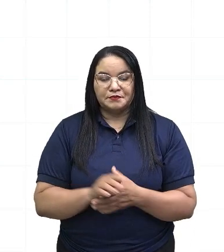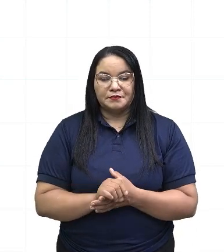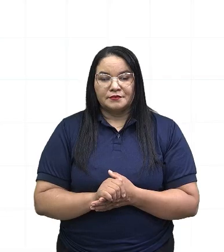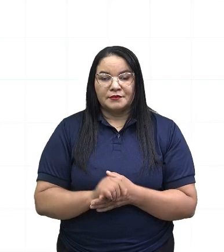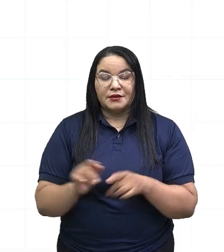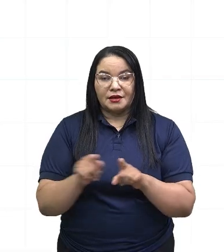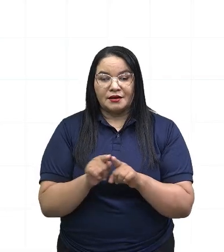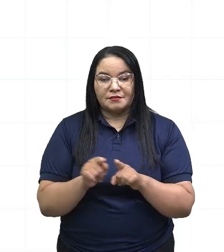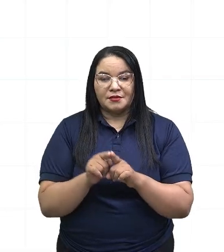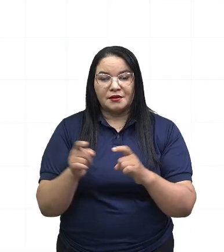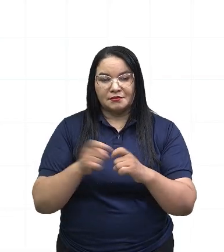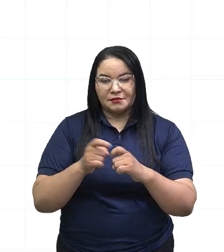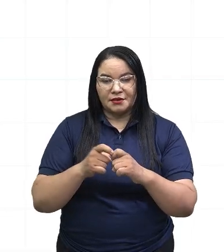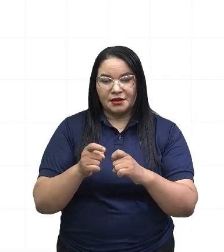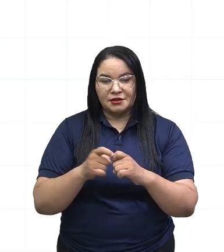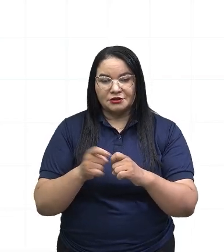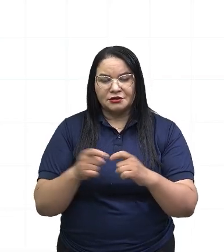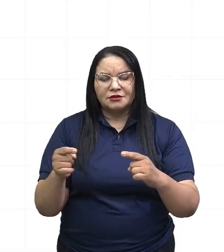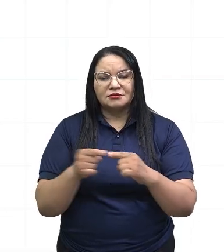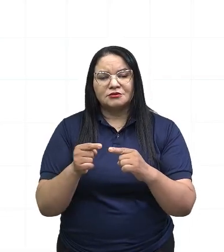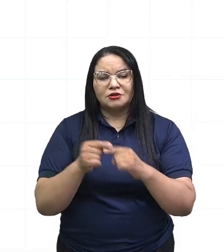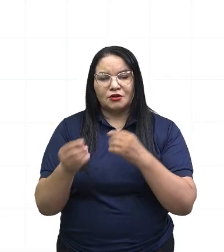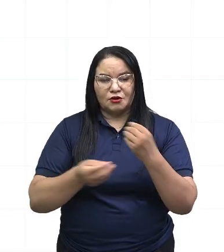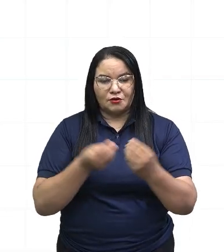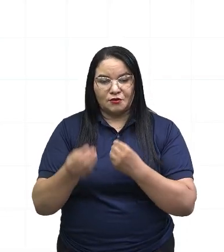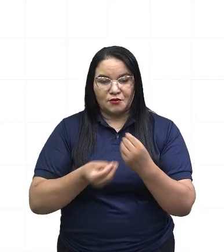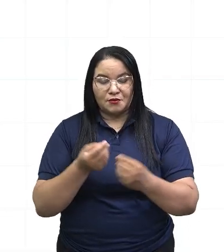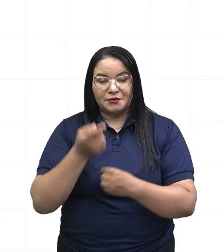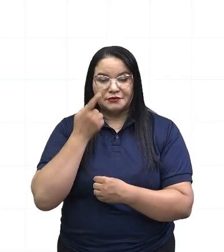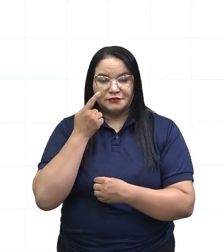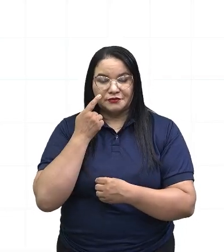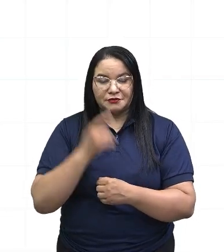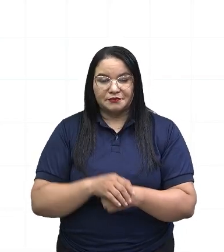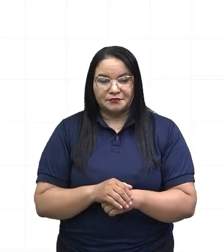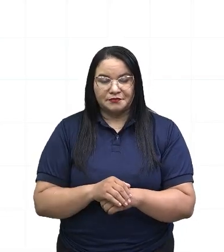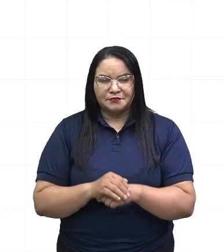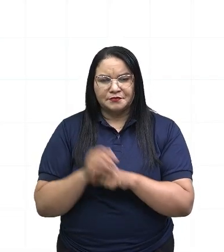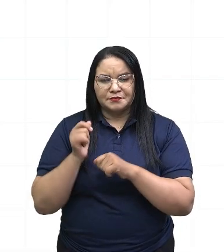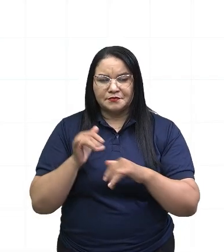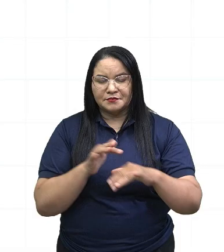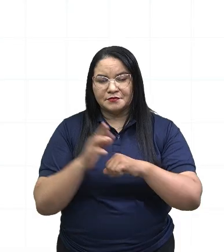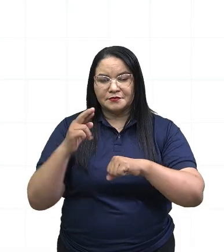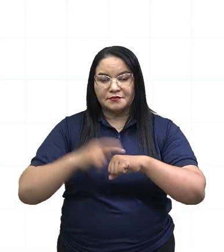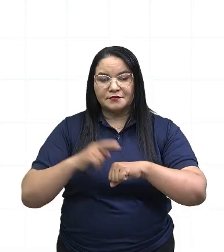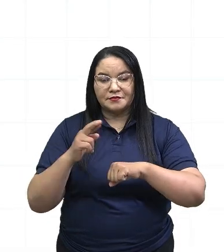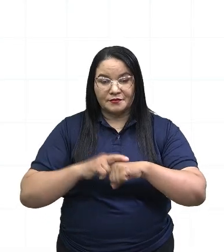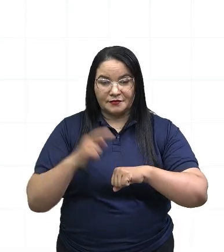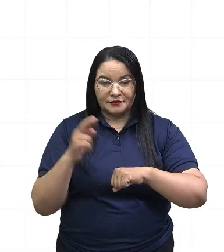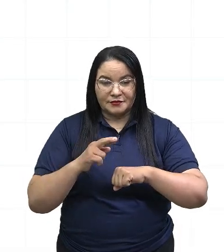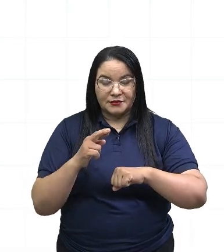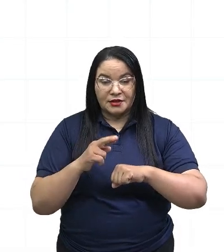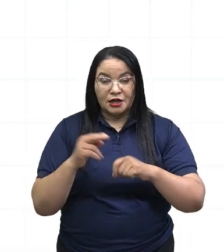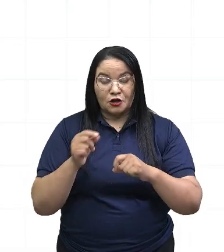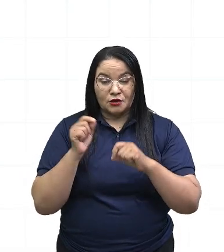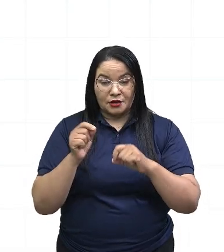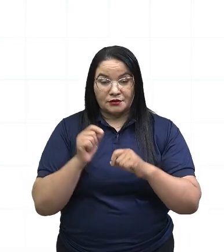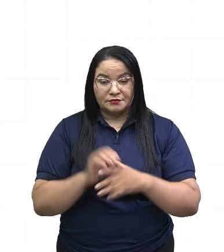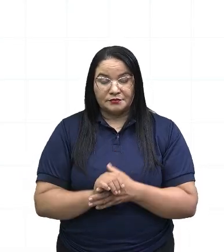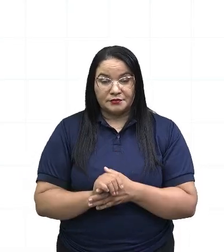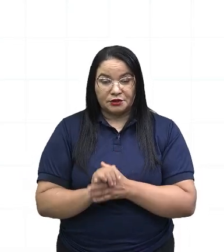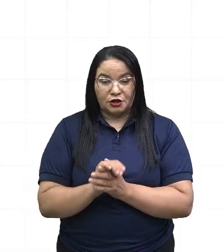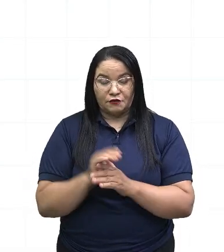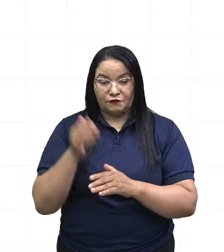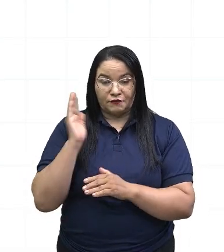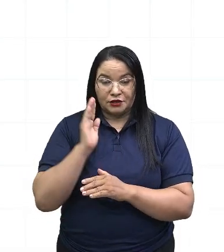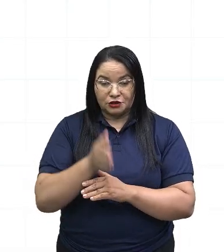medicina, olha só como é legal, né? Como que é o funcionamento dessas radiações, né? Então, a fonte de radiação direta